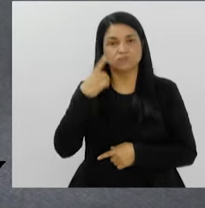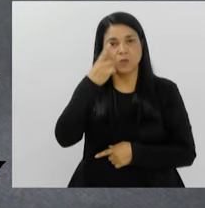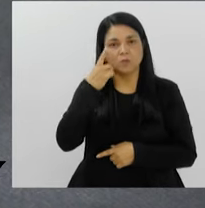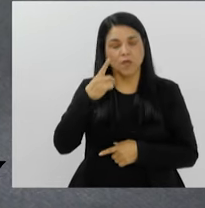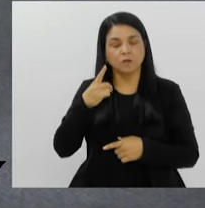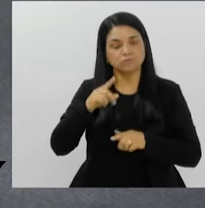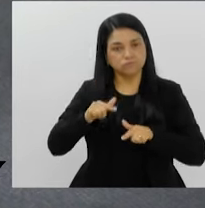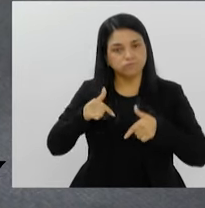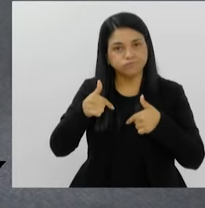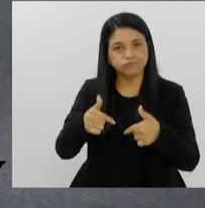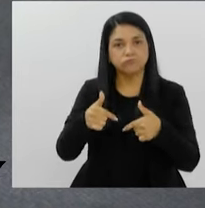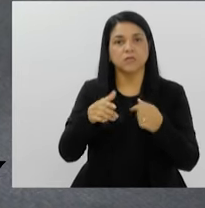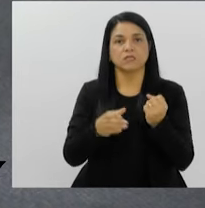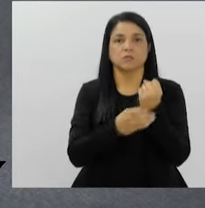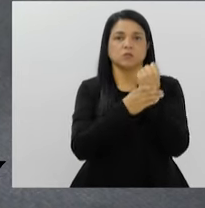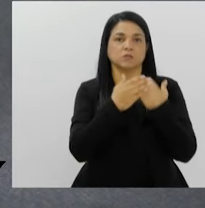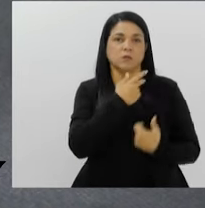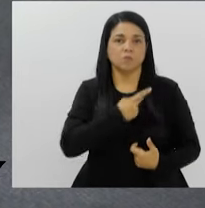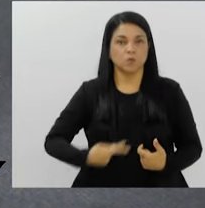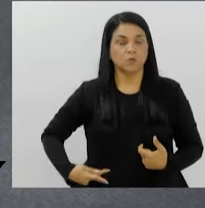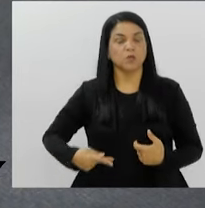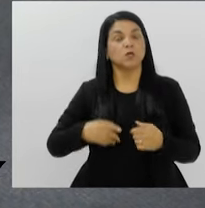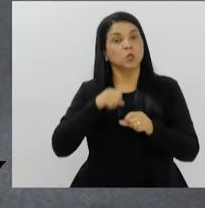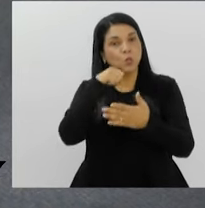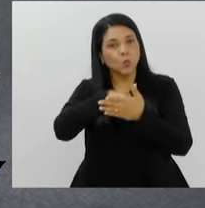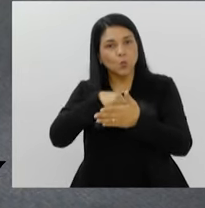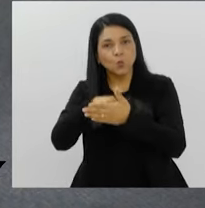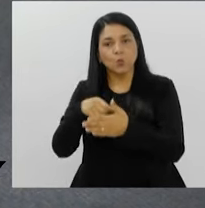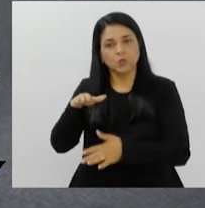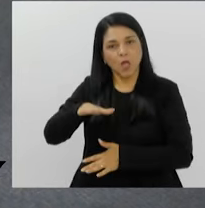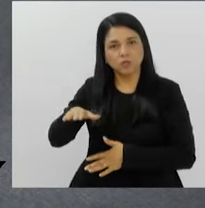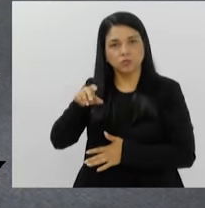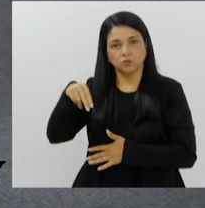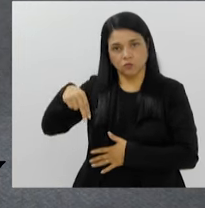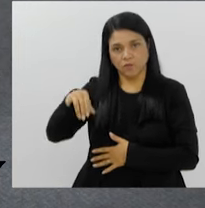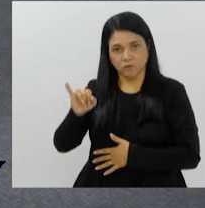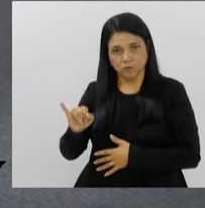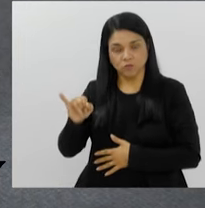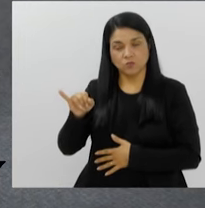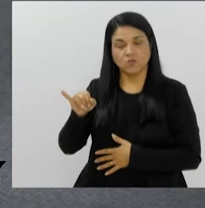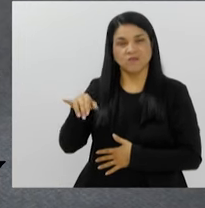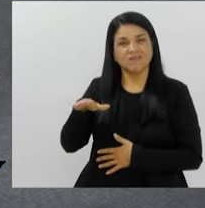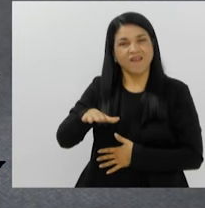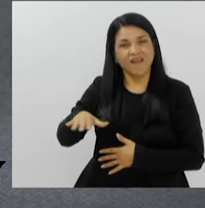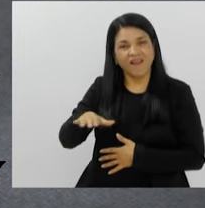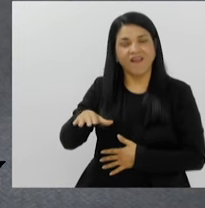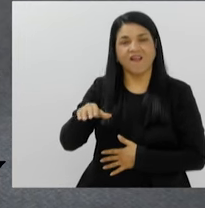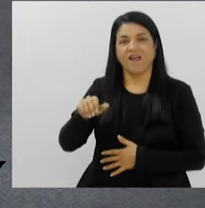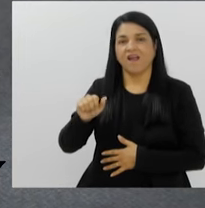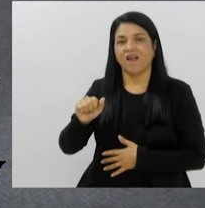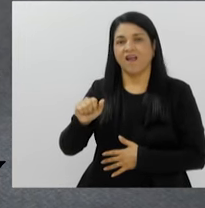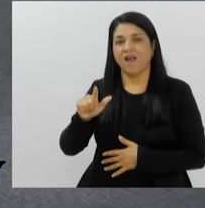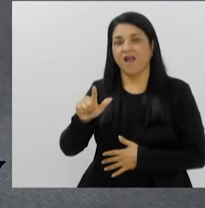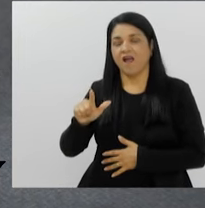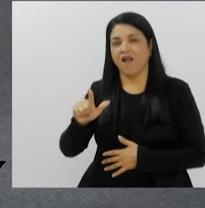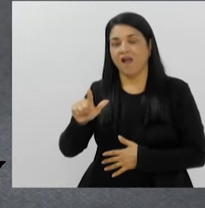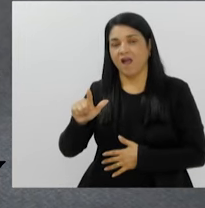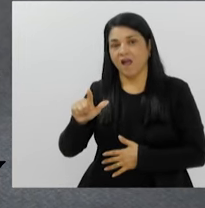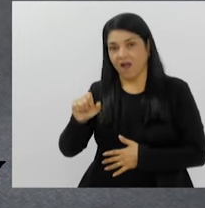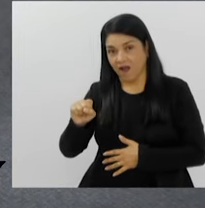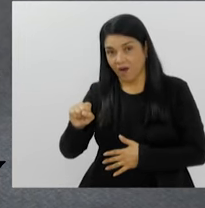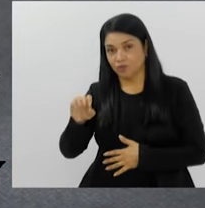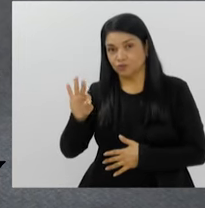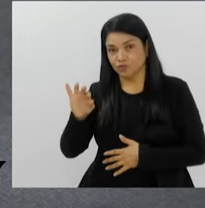segurança pública também, luto muito na região de Nova Iguaçu, principalmente na região de Auschwitz, para não aceitar que